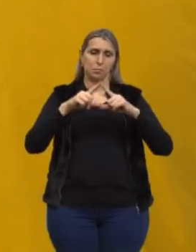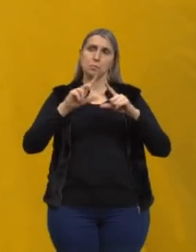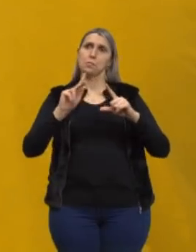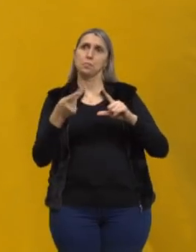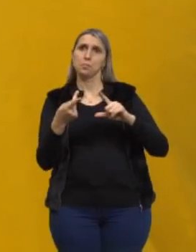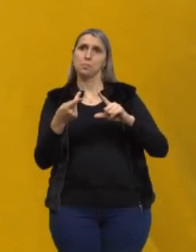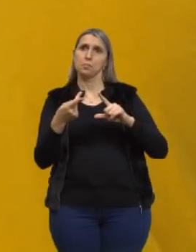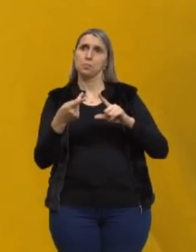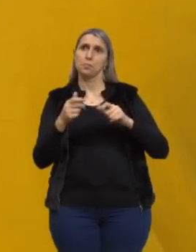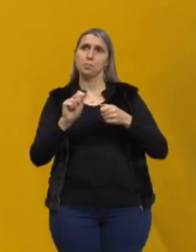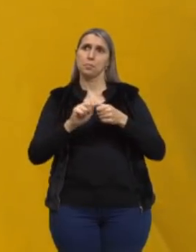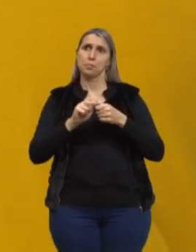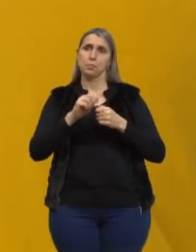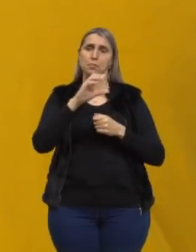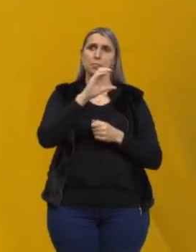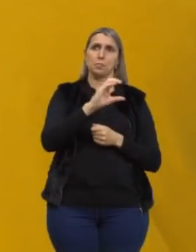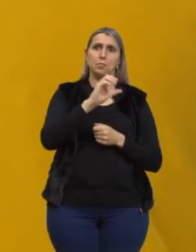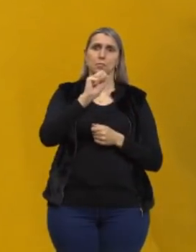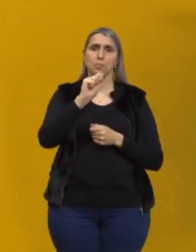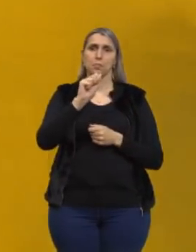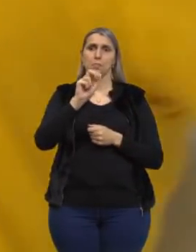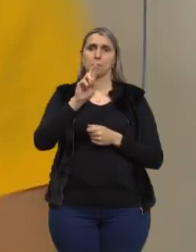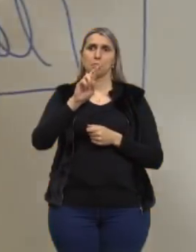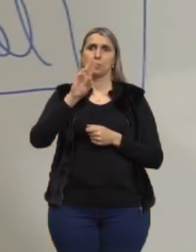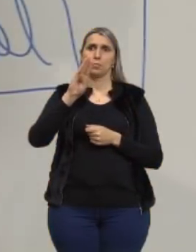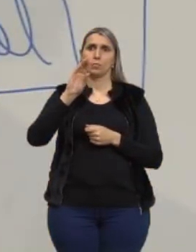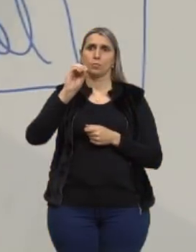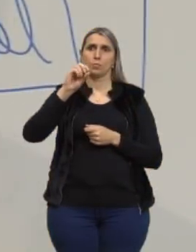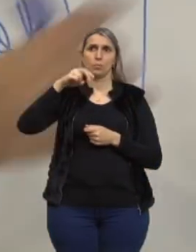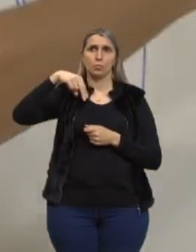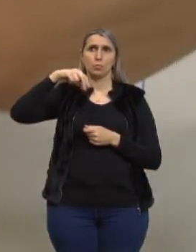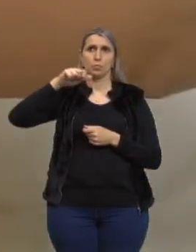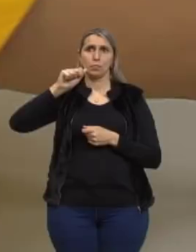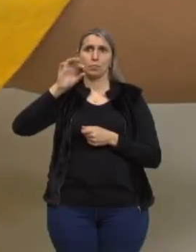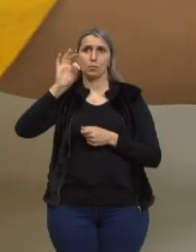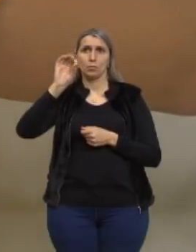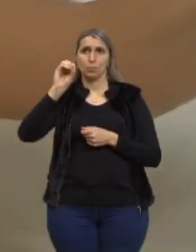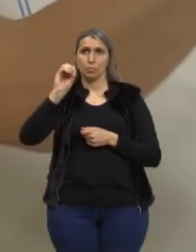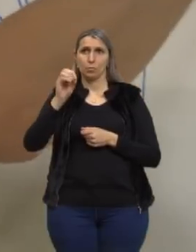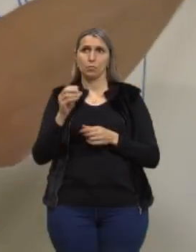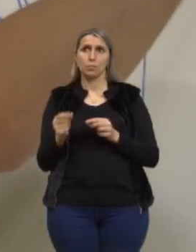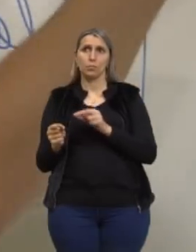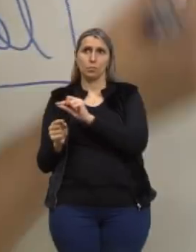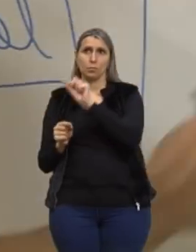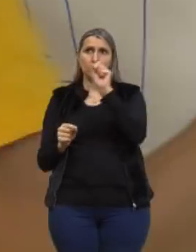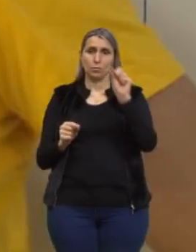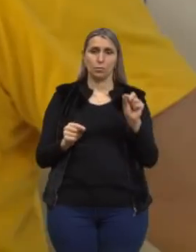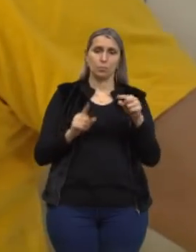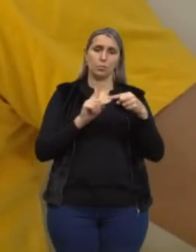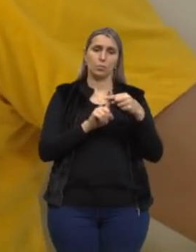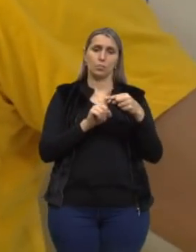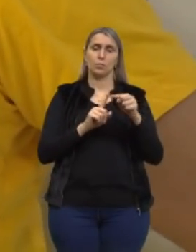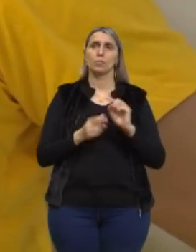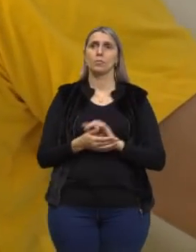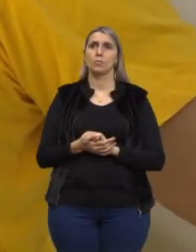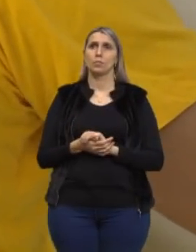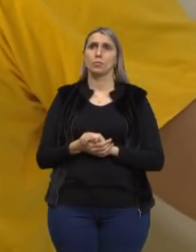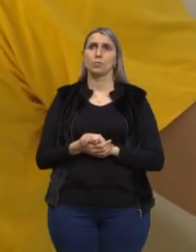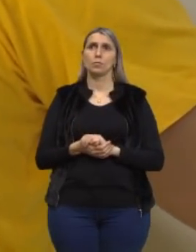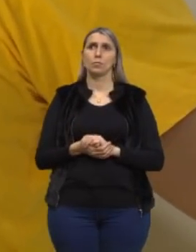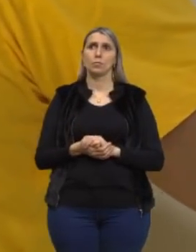entalpia de formação do carbonato de cálcio que que eu faço esse aqui passa para cá positivo